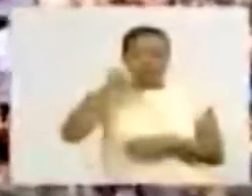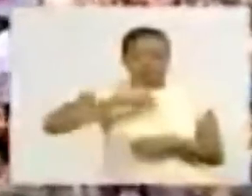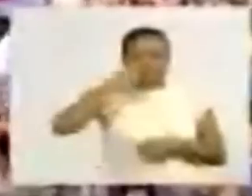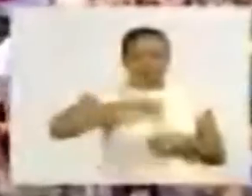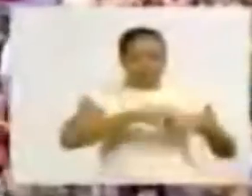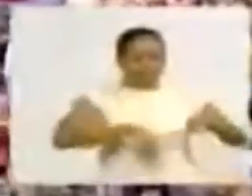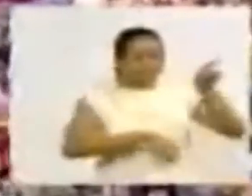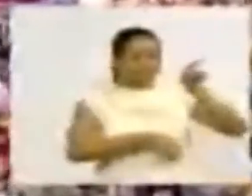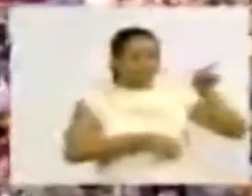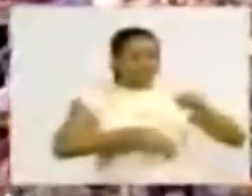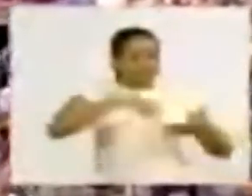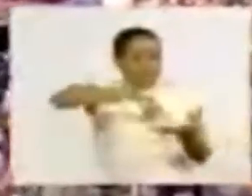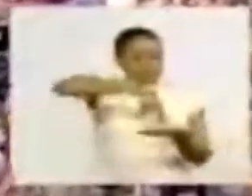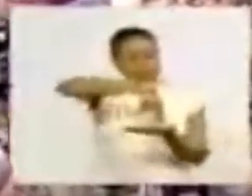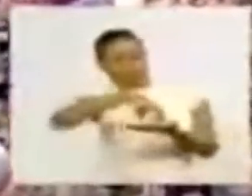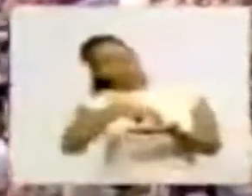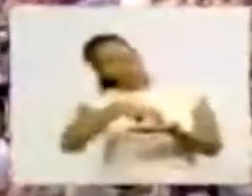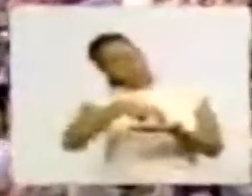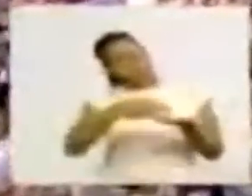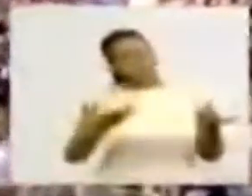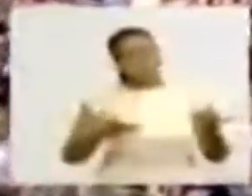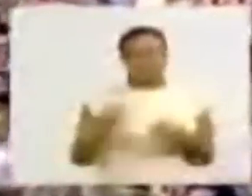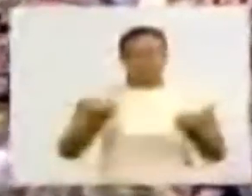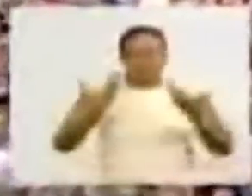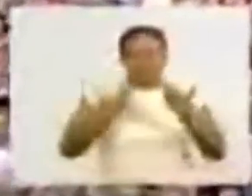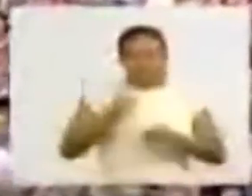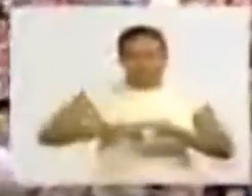senhora vai ficar com a coluna arrebentada.